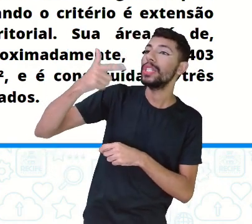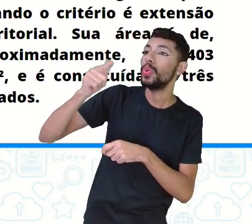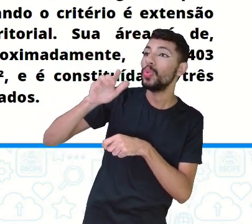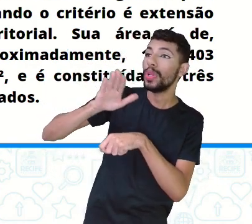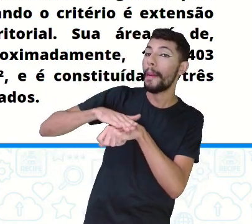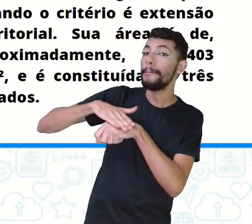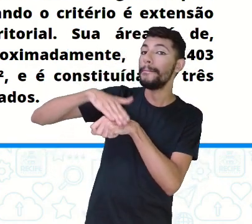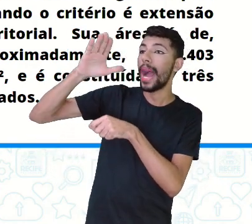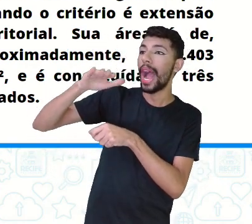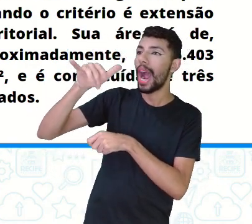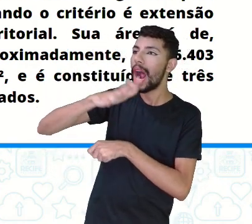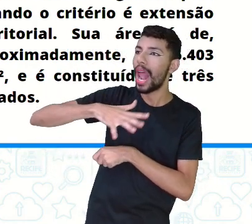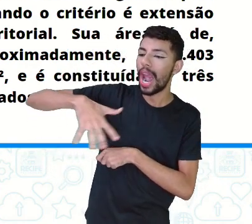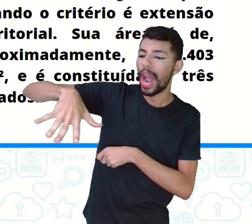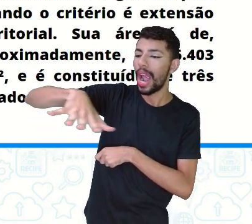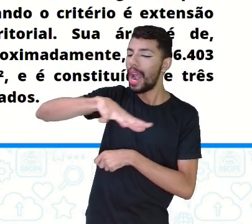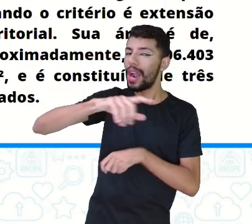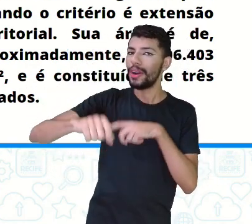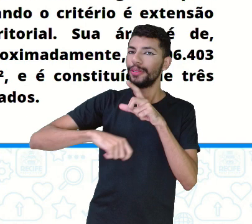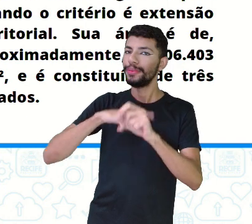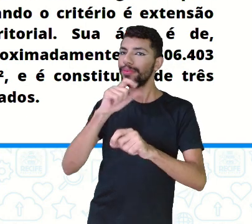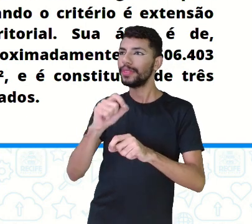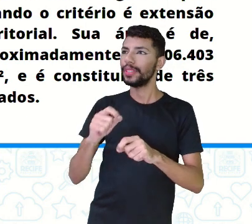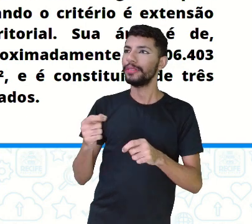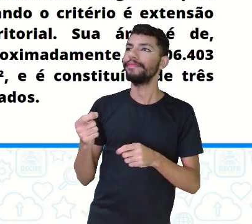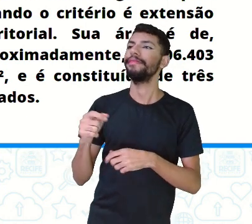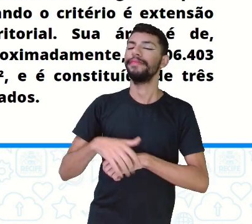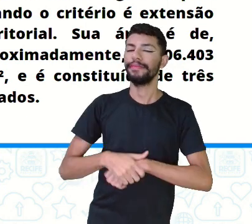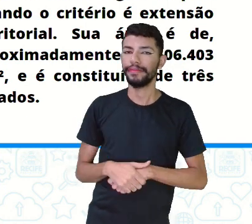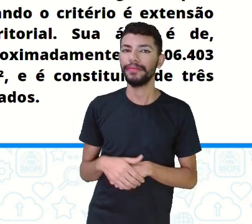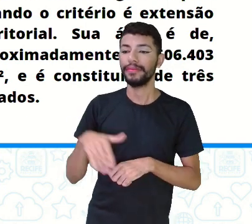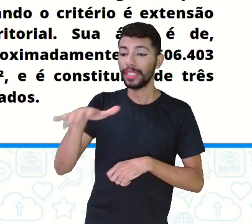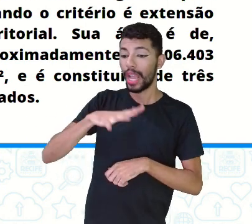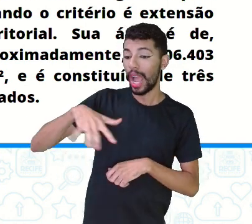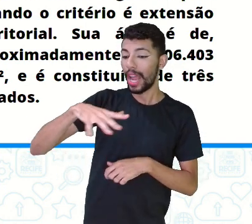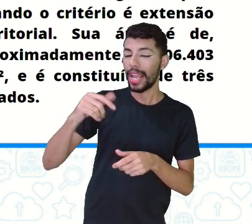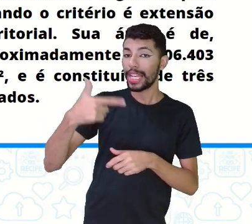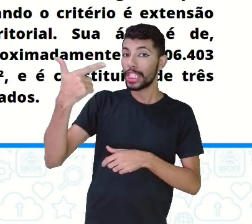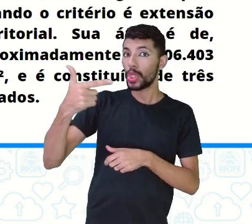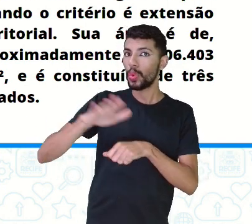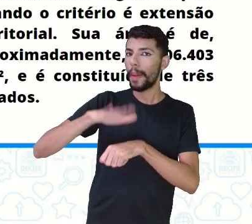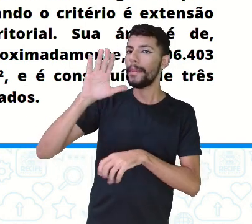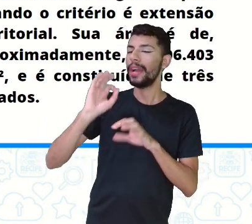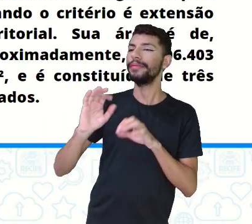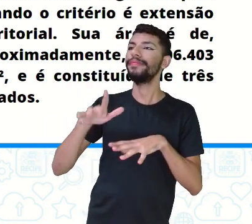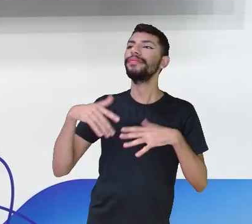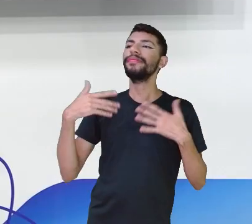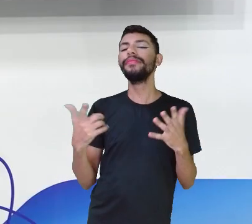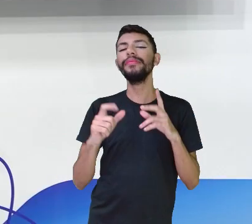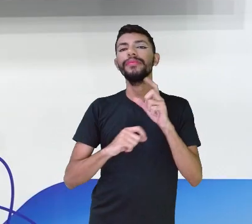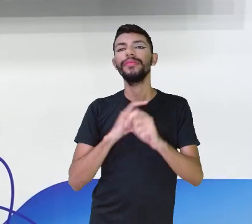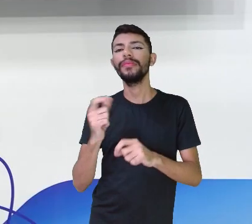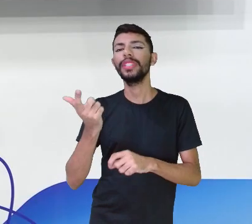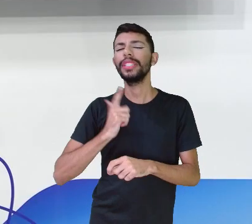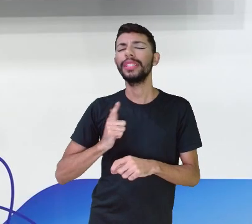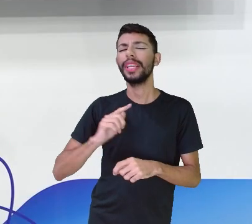país, quando o critério é extensão territorial. Sua área é de